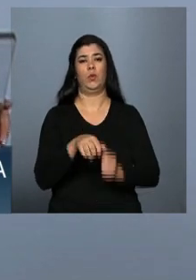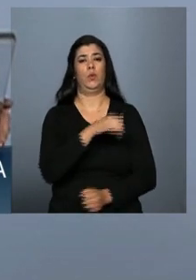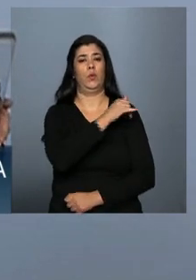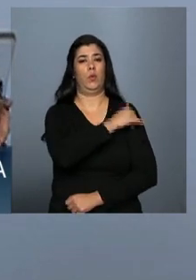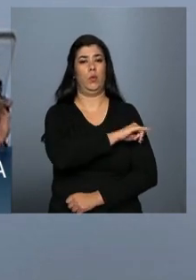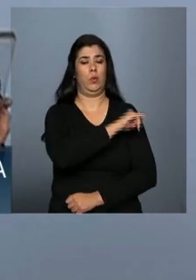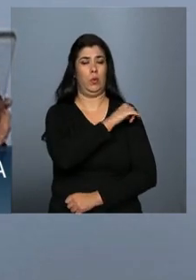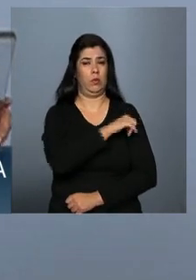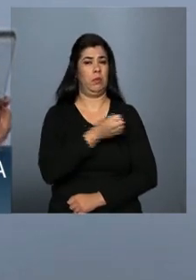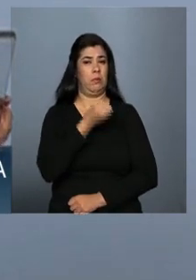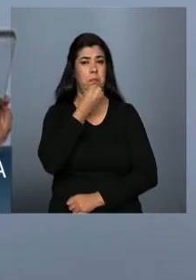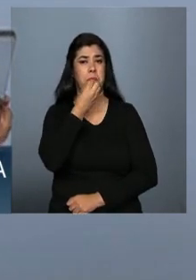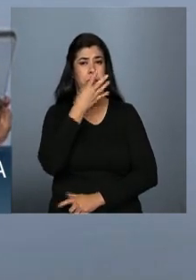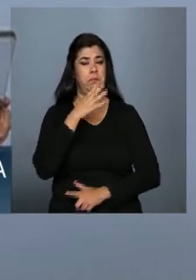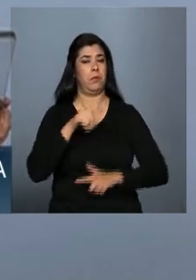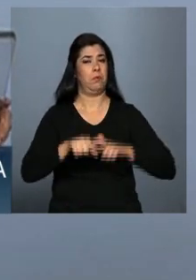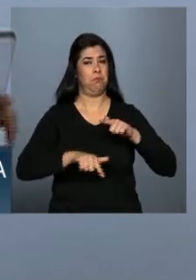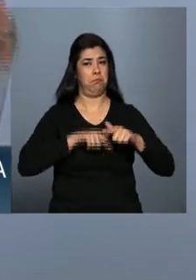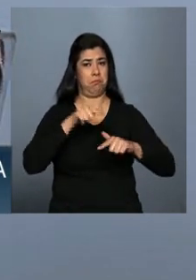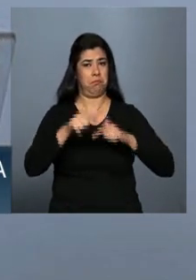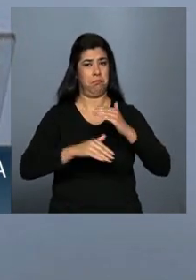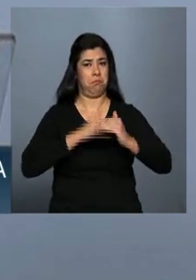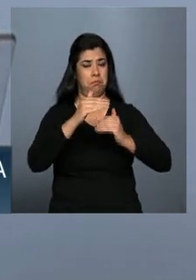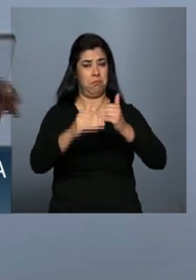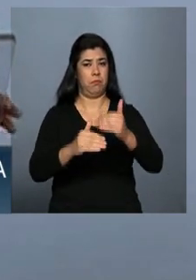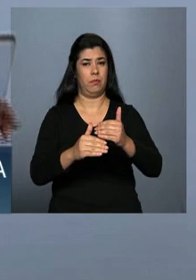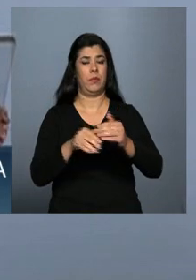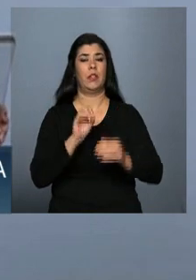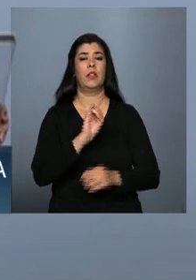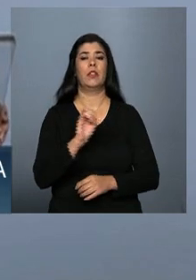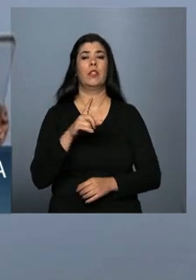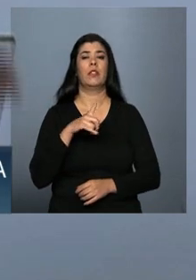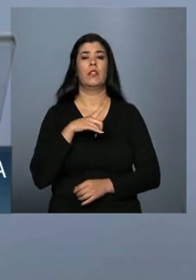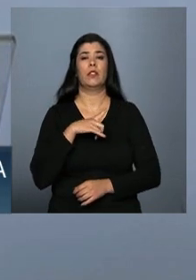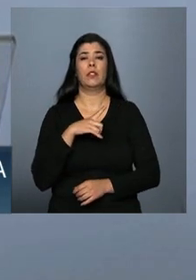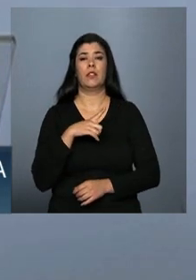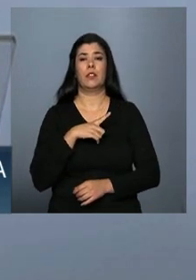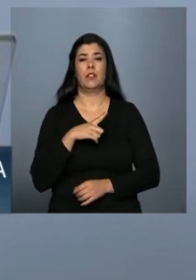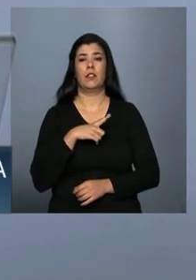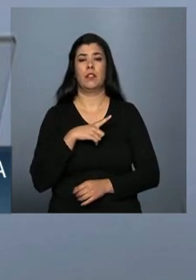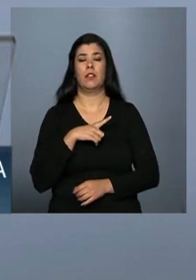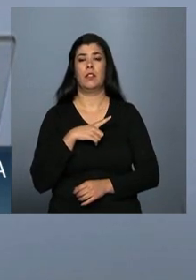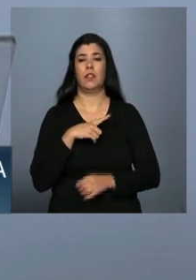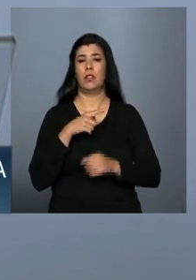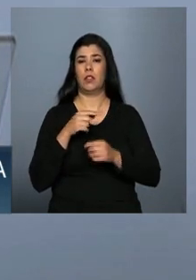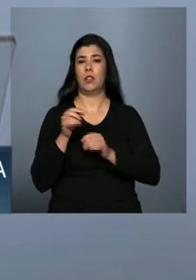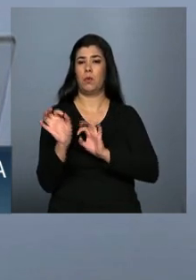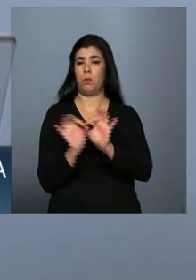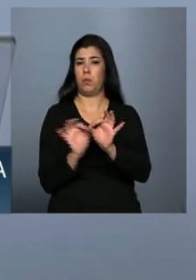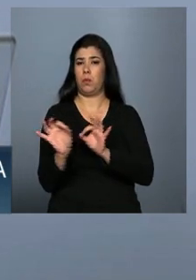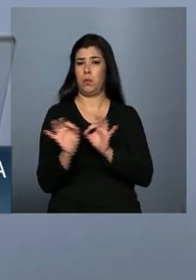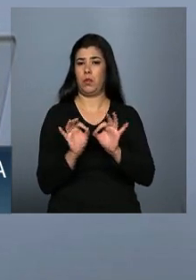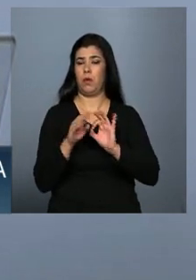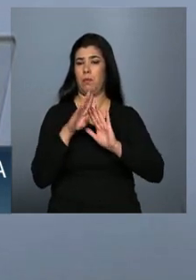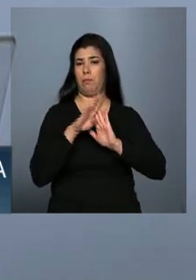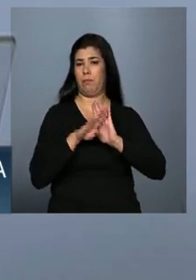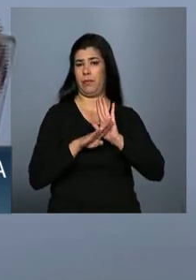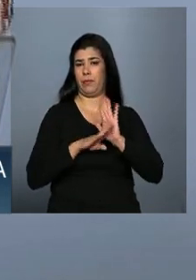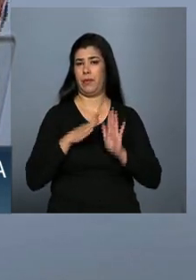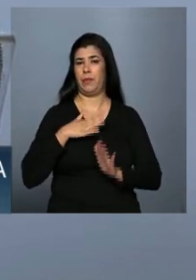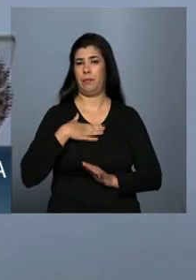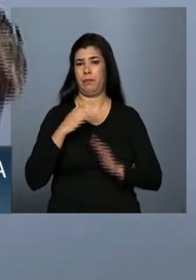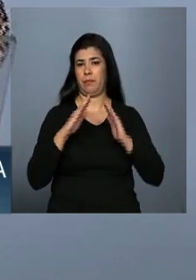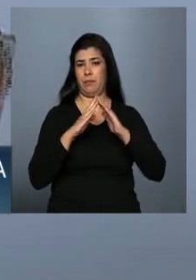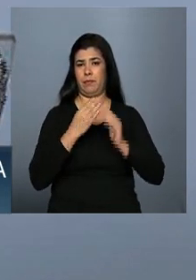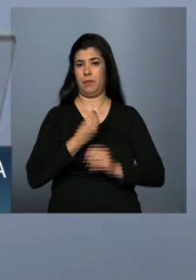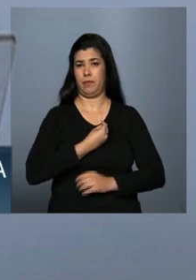Janeiro um excepcional desempenho quando a gente faz não só o Minha Casa Minha Vida,